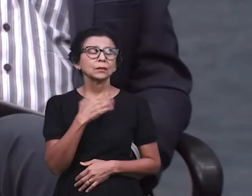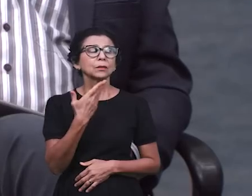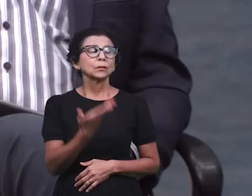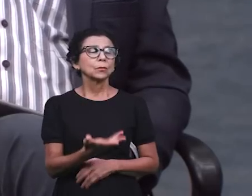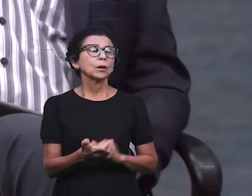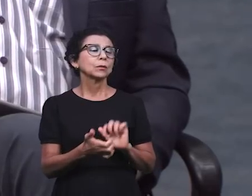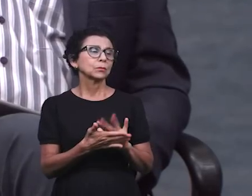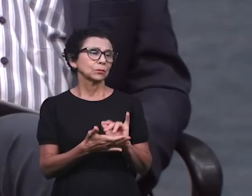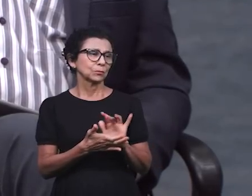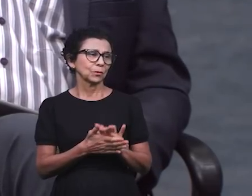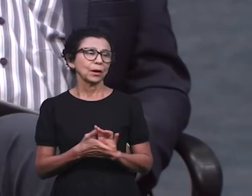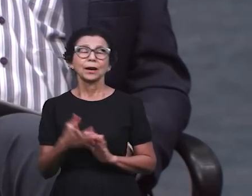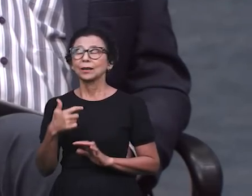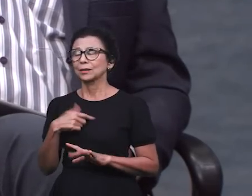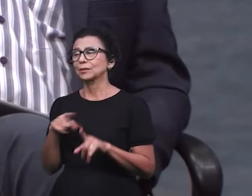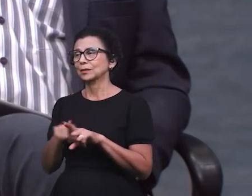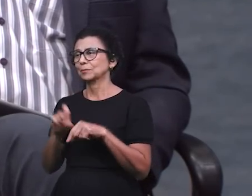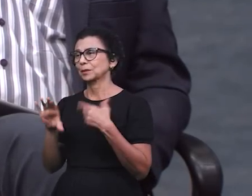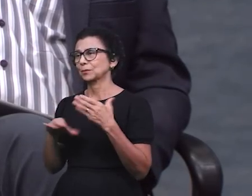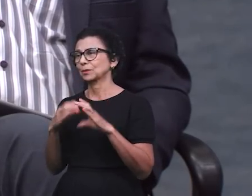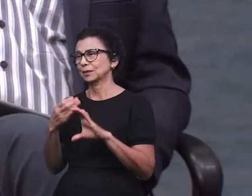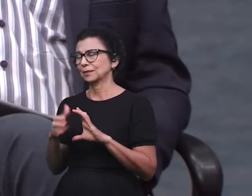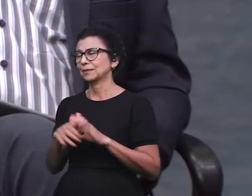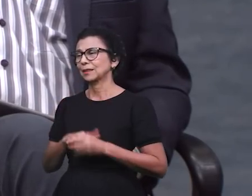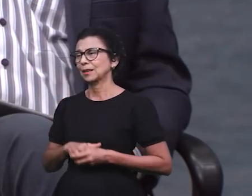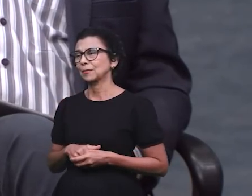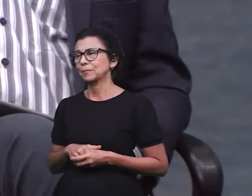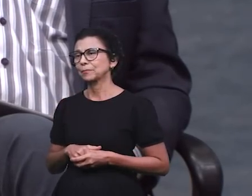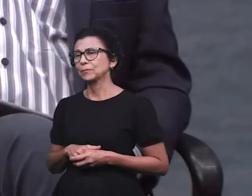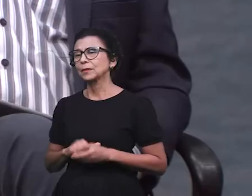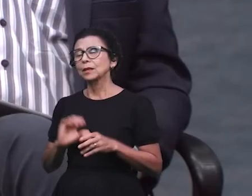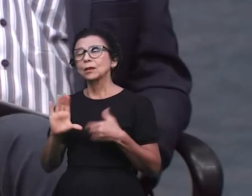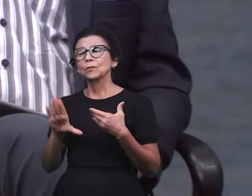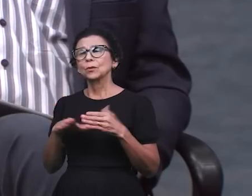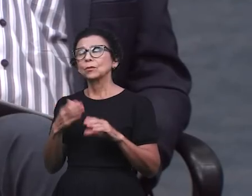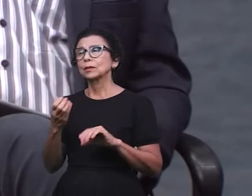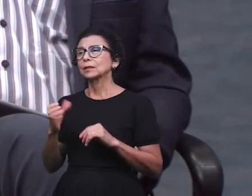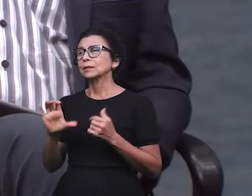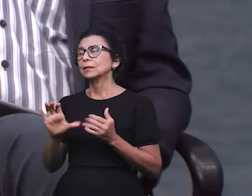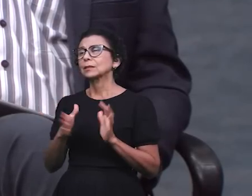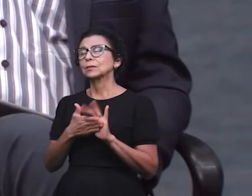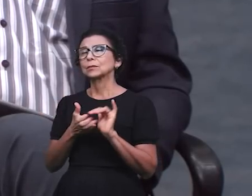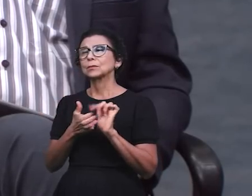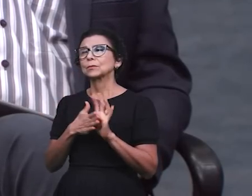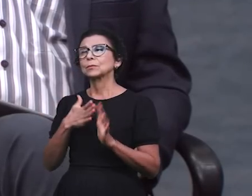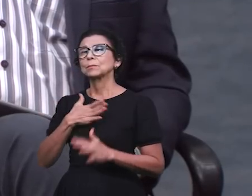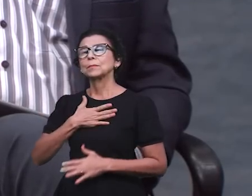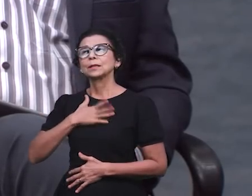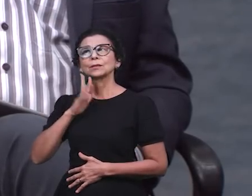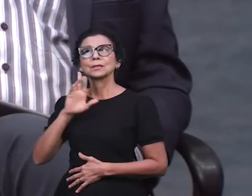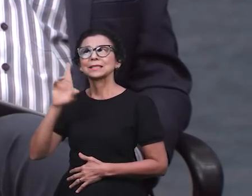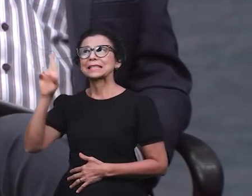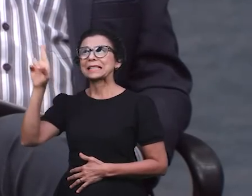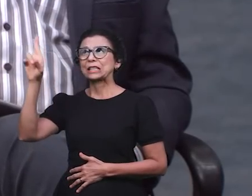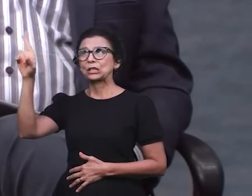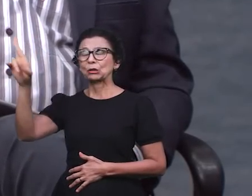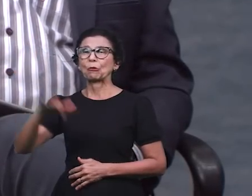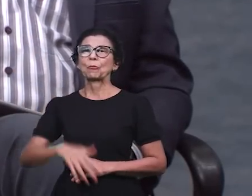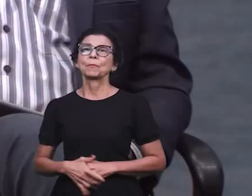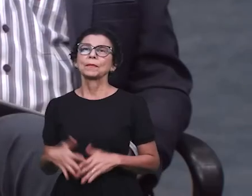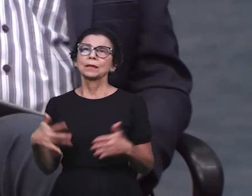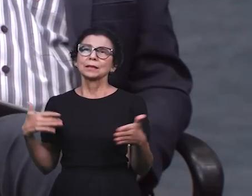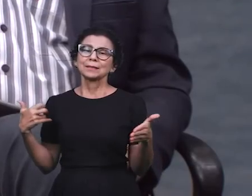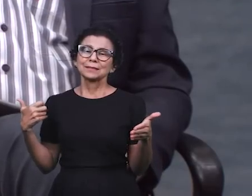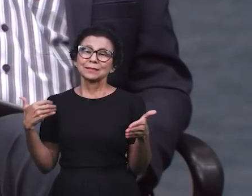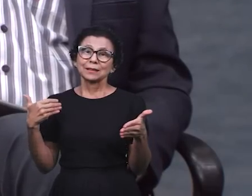louvor? Cantarei ao meu Senhor enquanto eu viver. No dia seguinte essa irmã partiu, mas ela cantou até